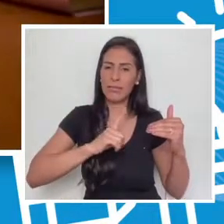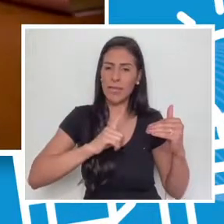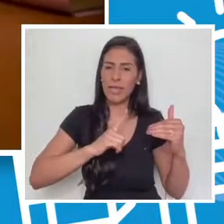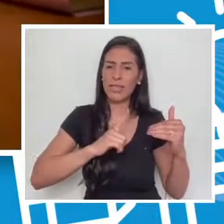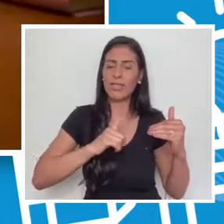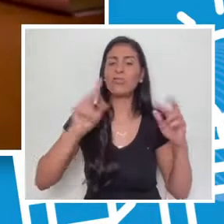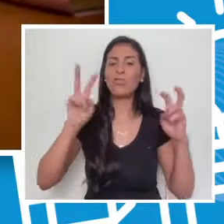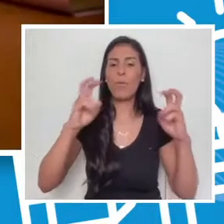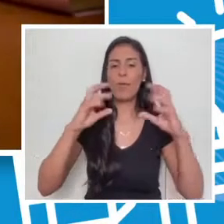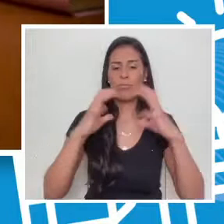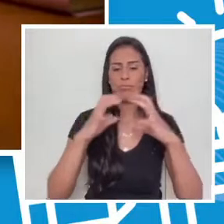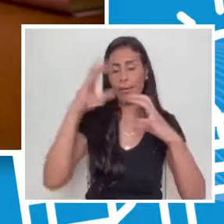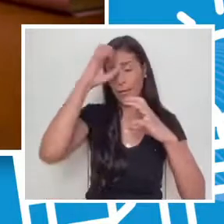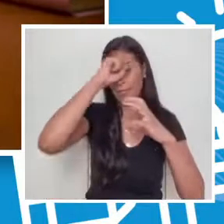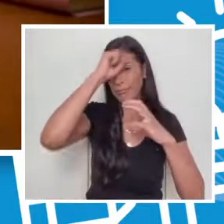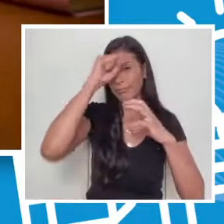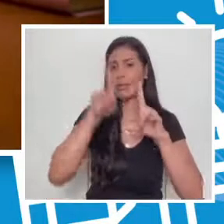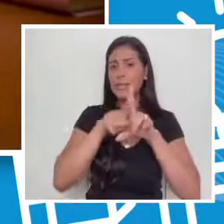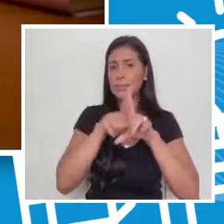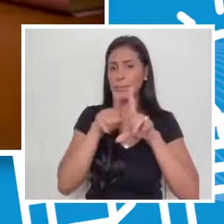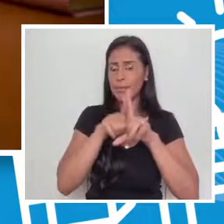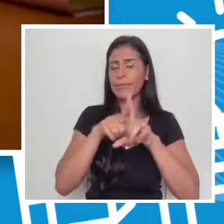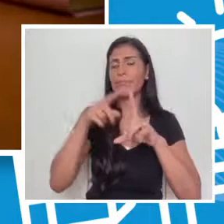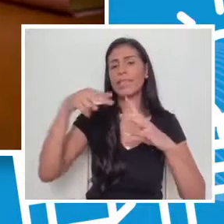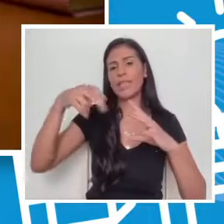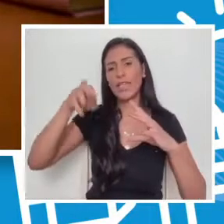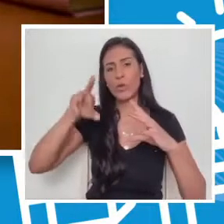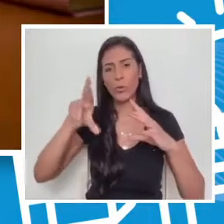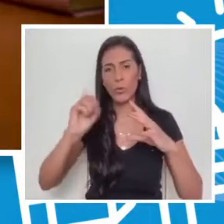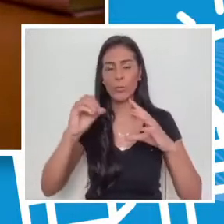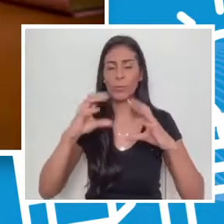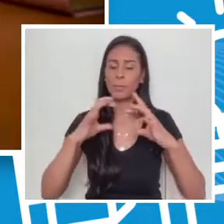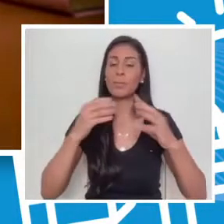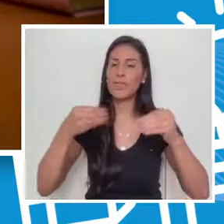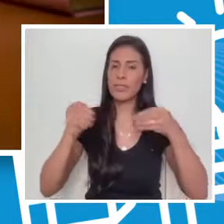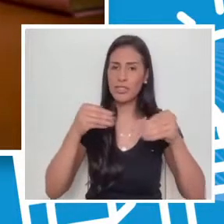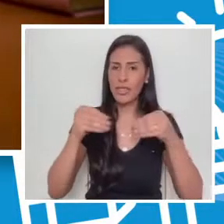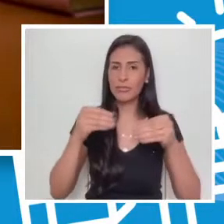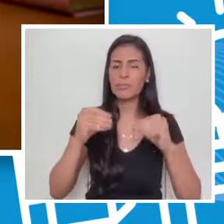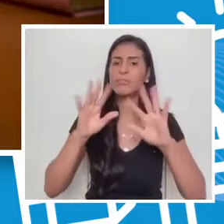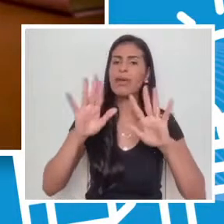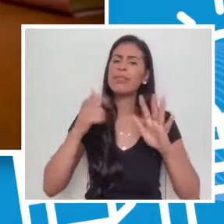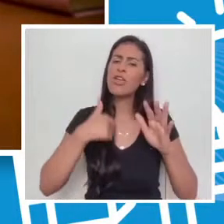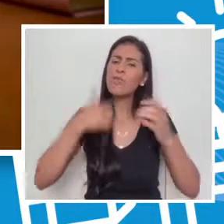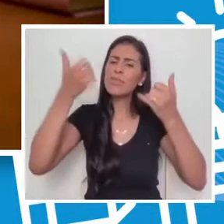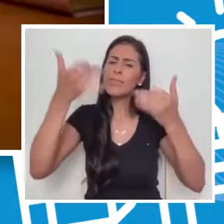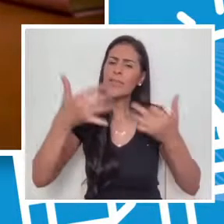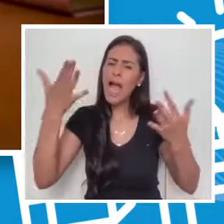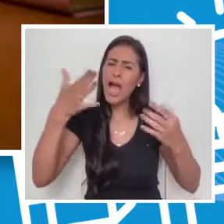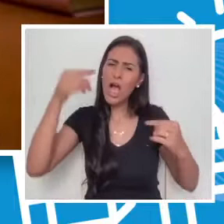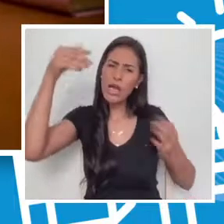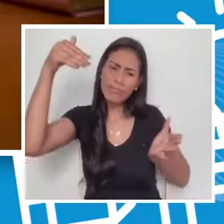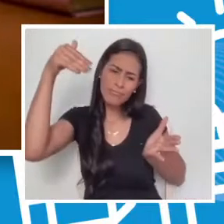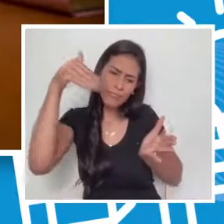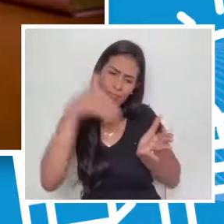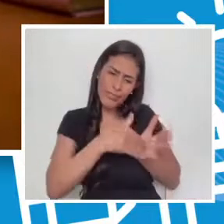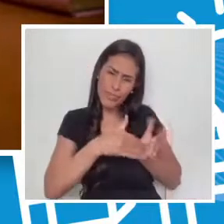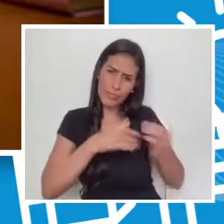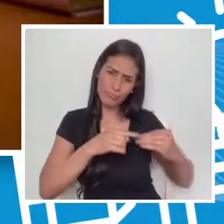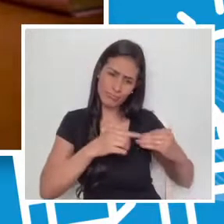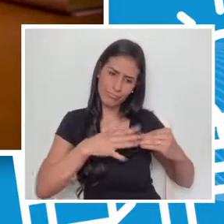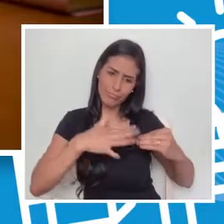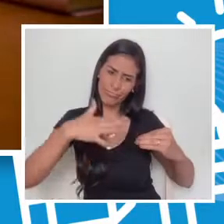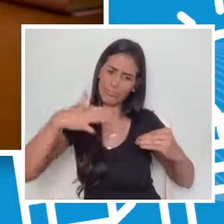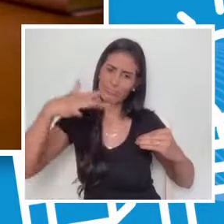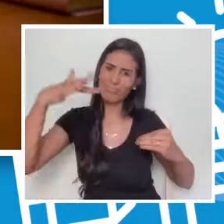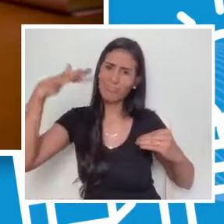neuroplasticidade. Então, vamos começar falando do nível mais baixo, não é o mais baixo, mas eu escolhi esse porque